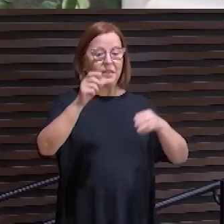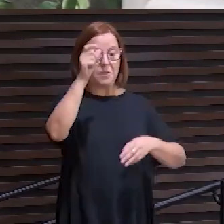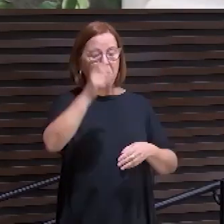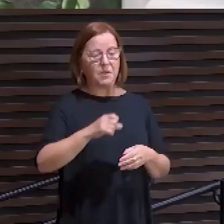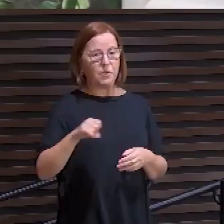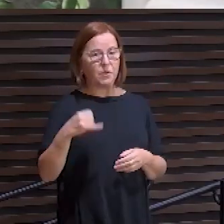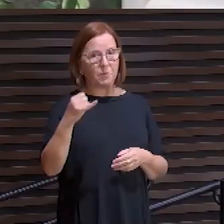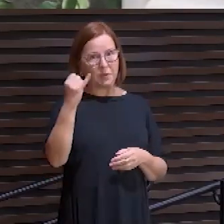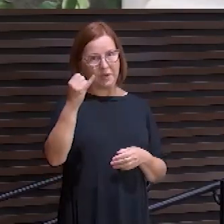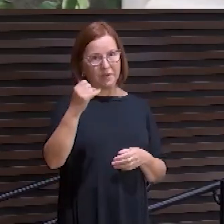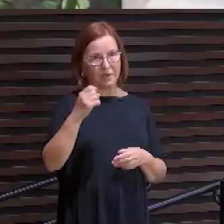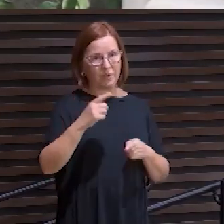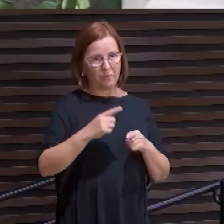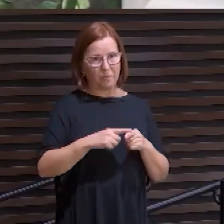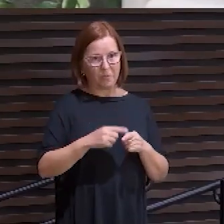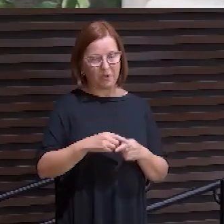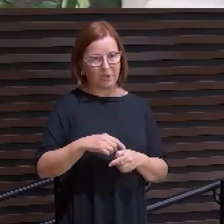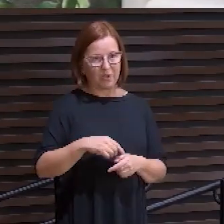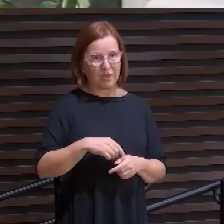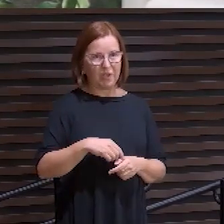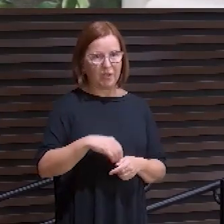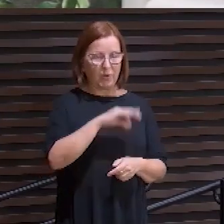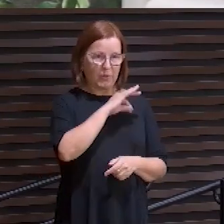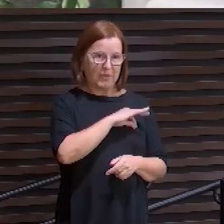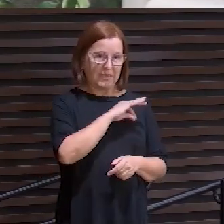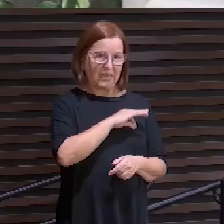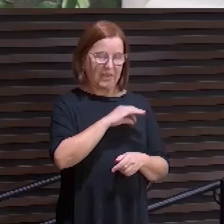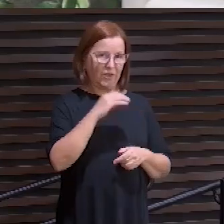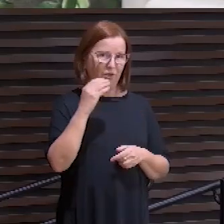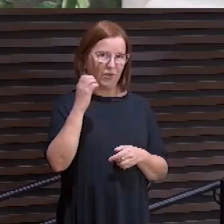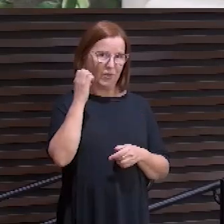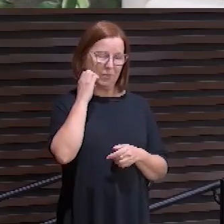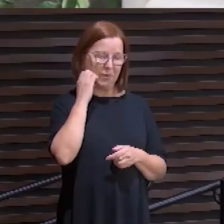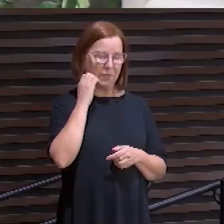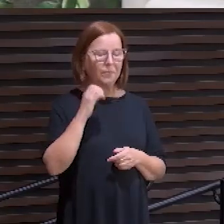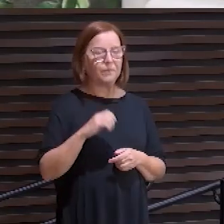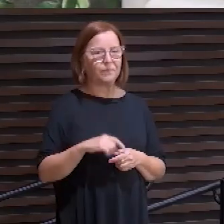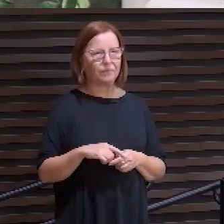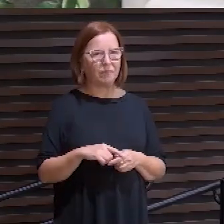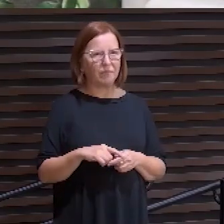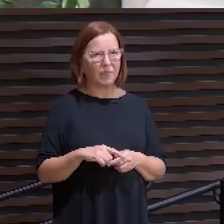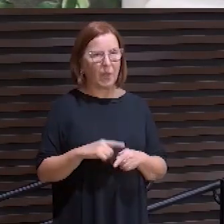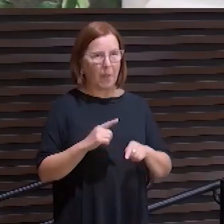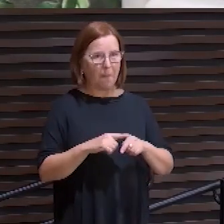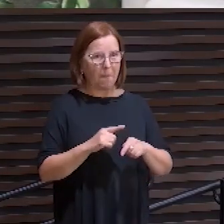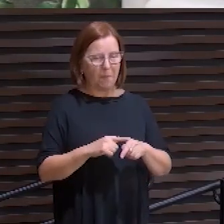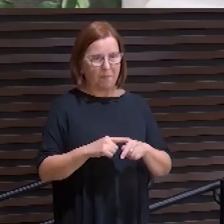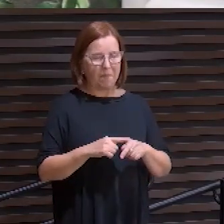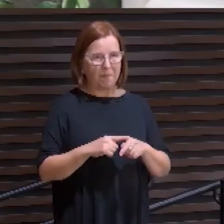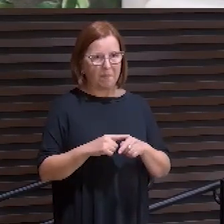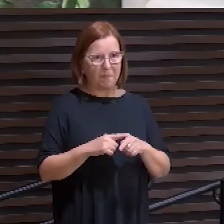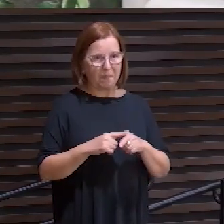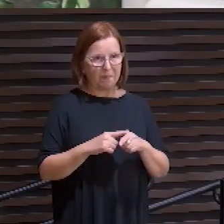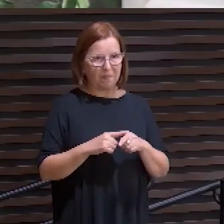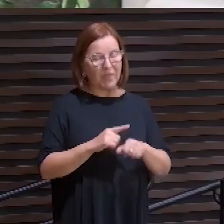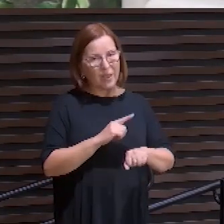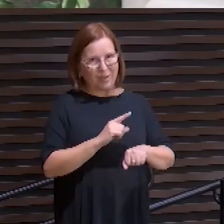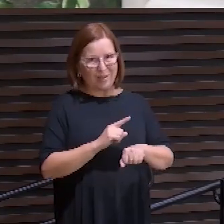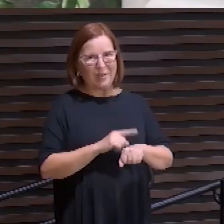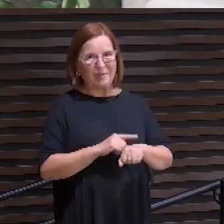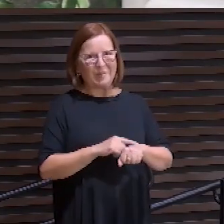pelo salário de uma mãe. Porque quando a princesa viu aquela criança